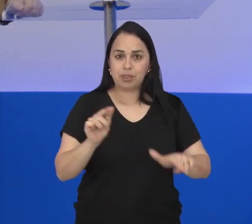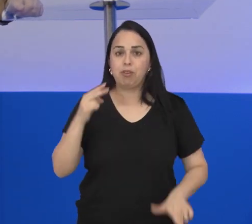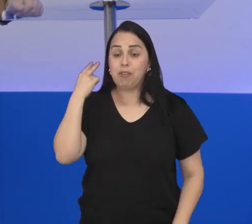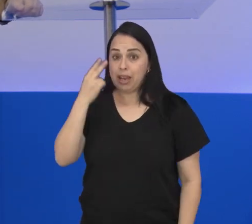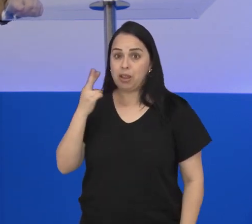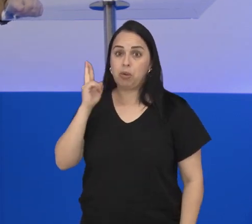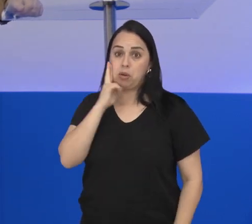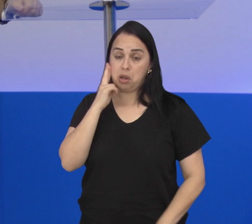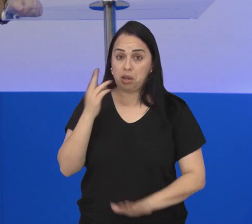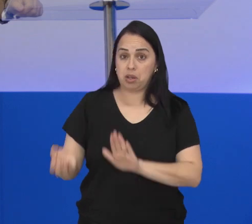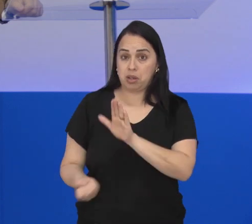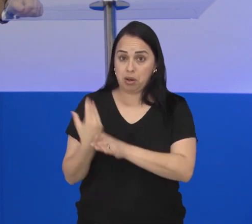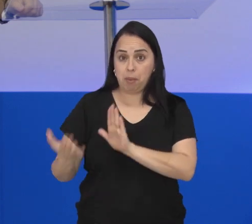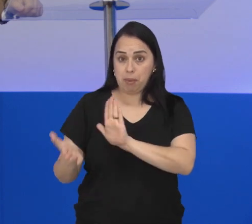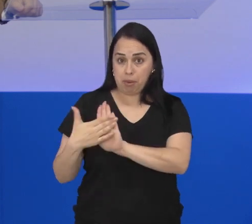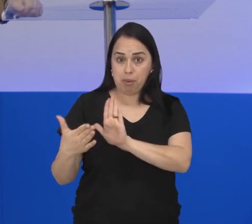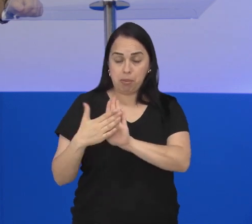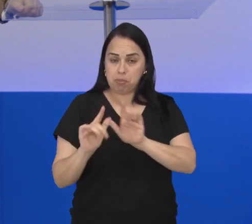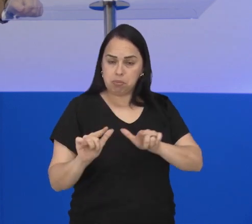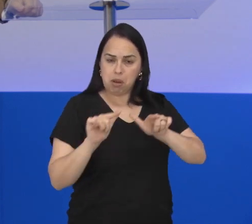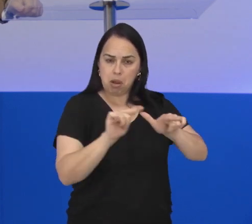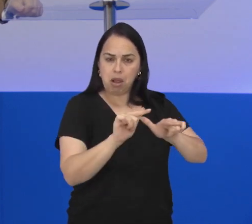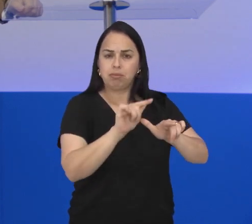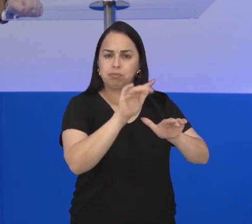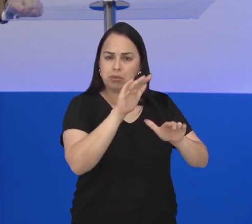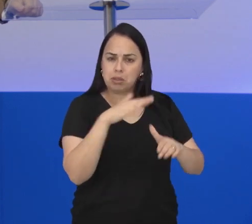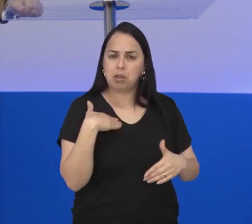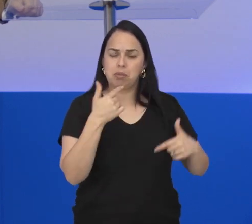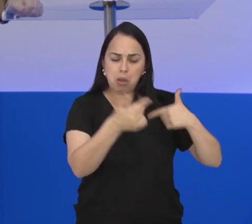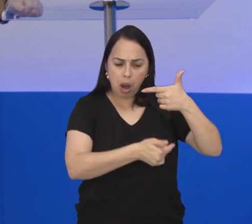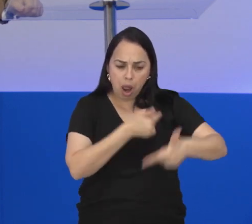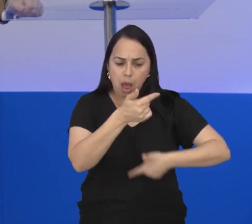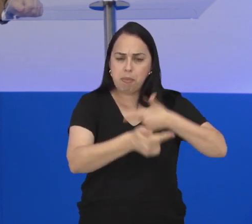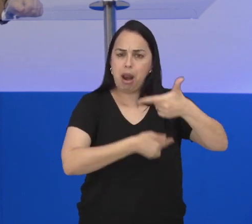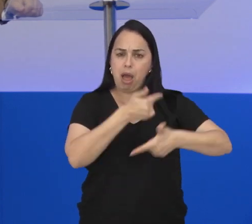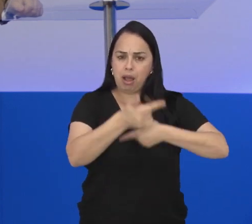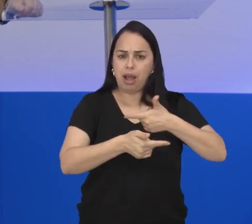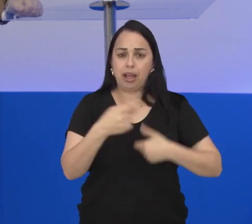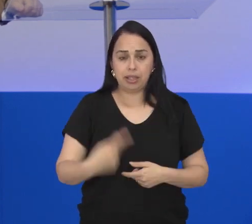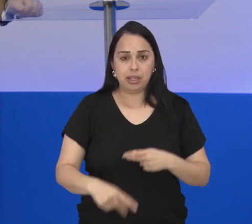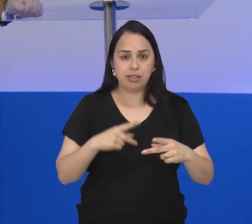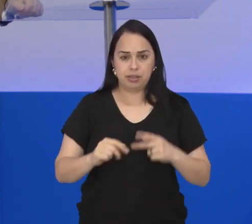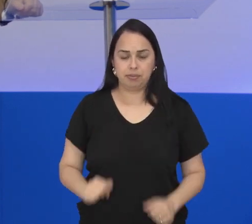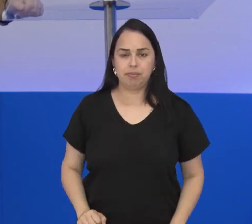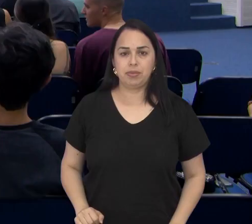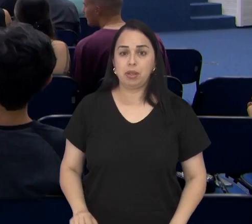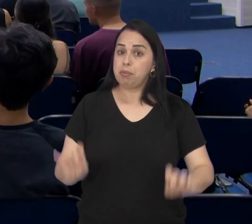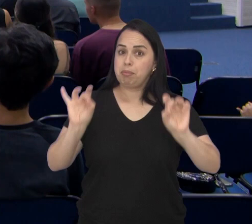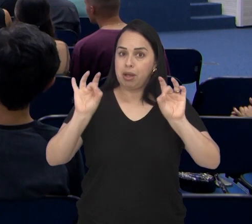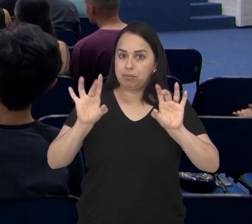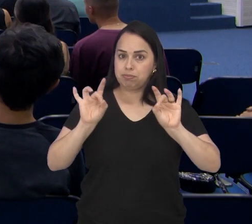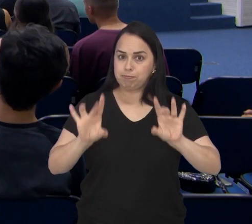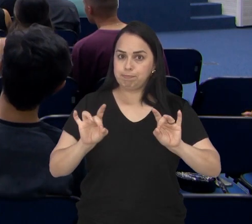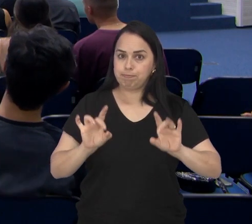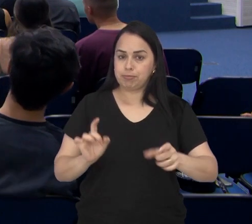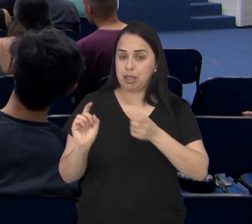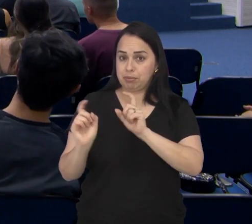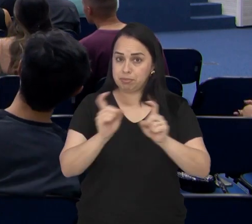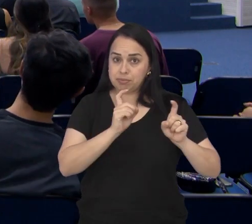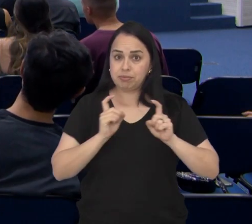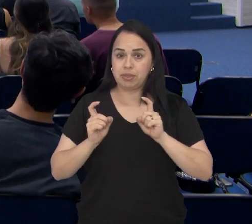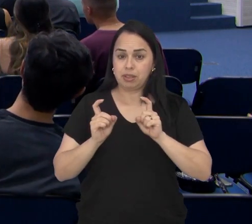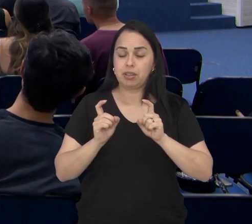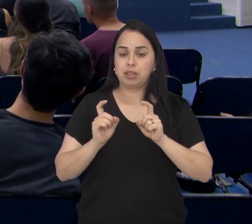pelo vereador Renato Santiago serviu de reconhecimento à trajetória religiosa do pastor na cidade. Em sessão